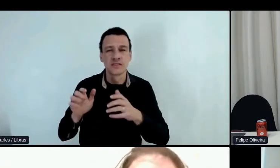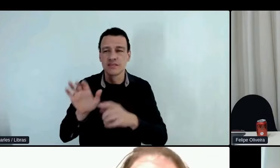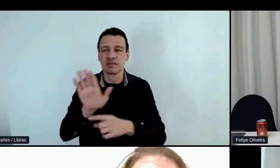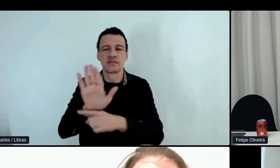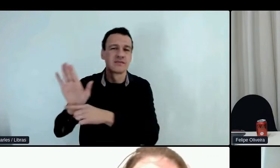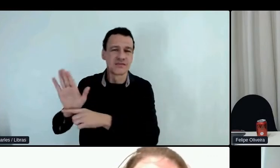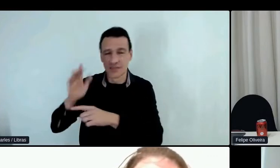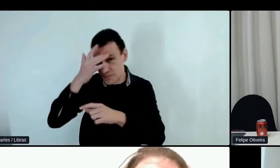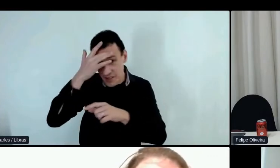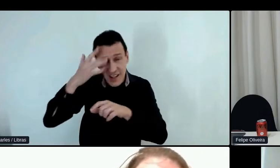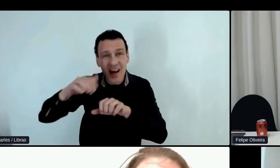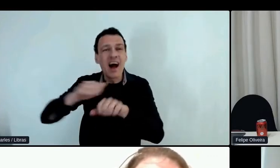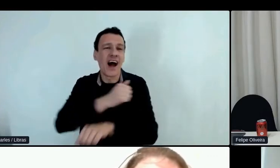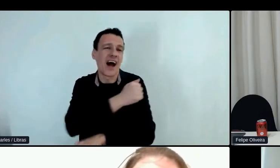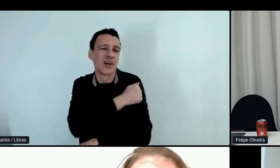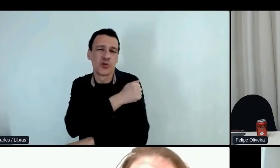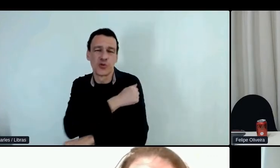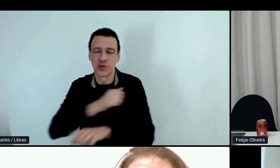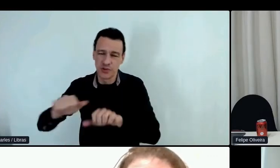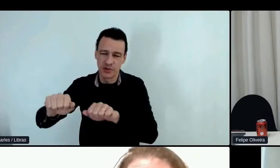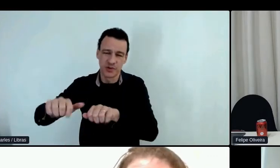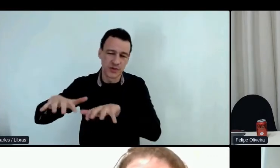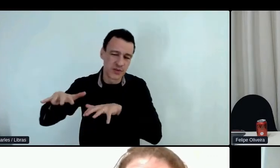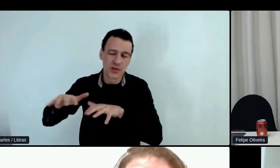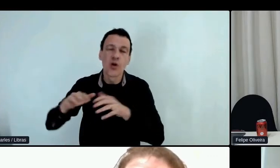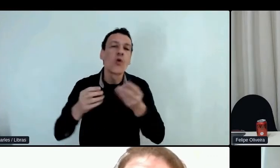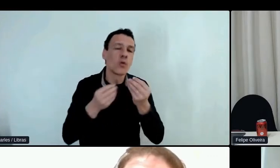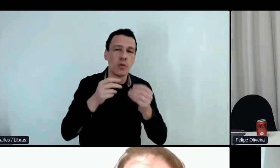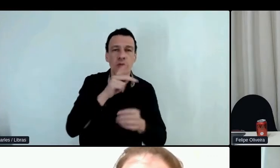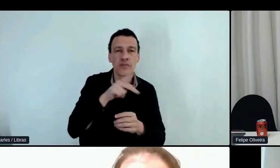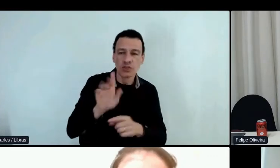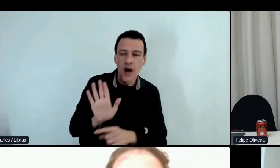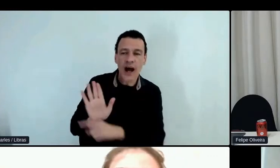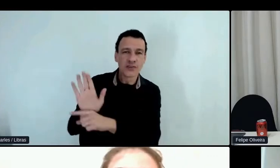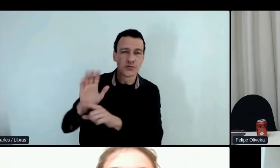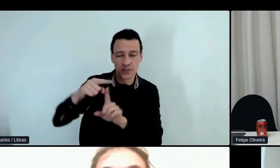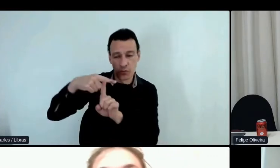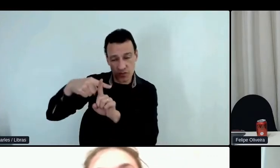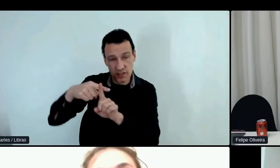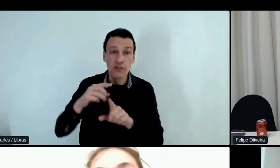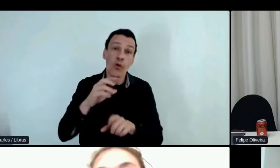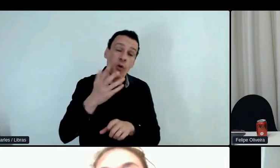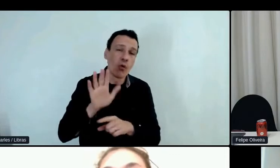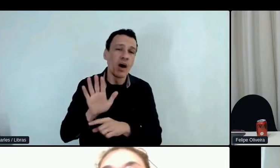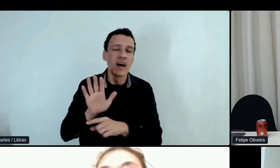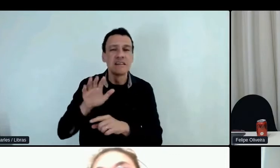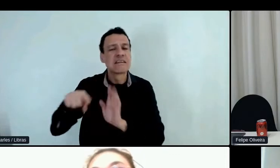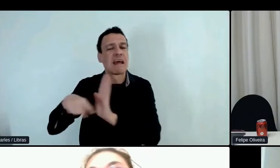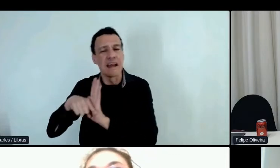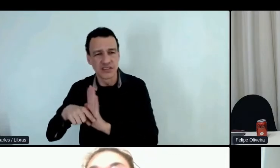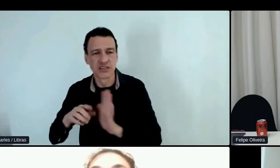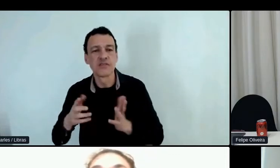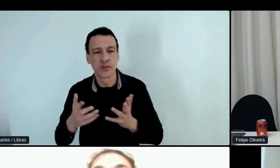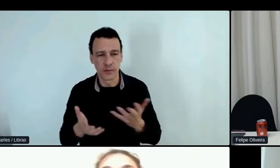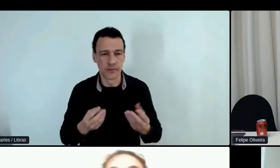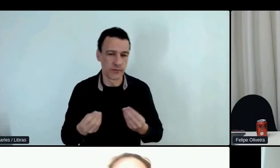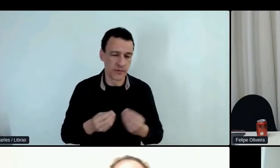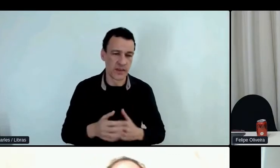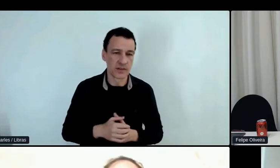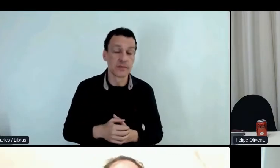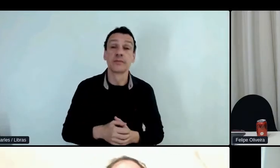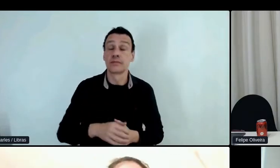das pessoas que, e no final das contas o professor é como se fosse um líder, né? Desses professores, como que eles podem influenciar